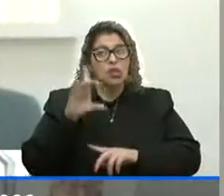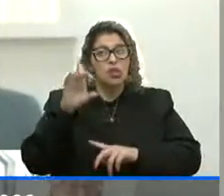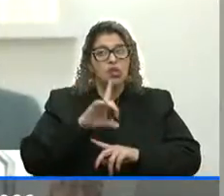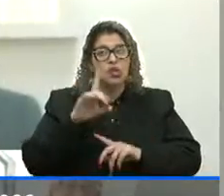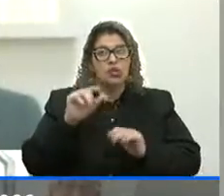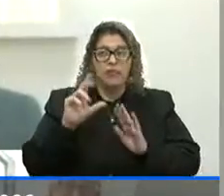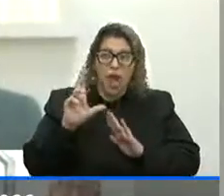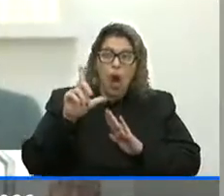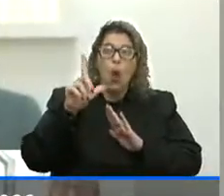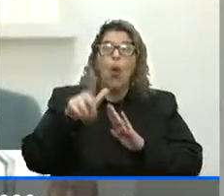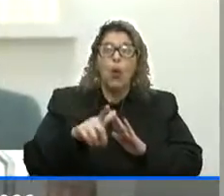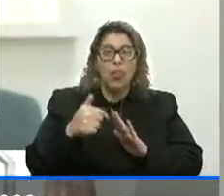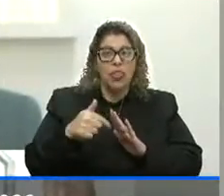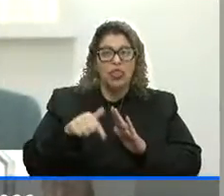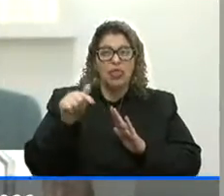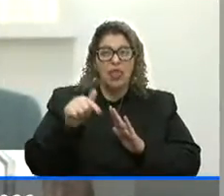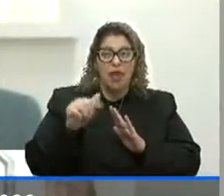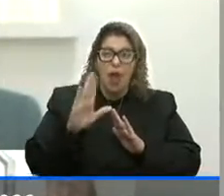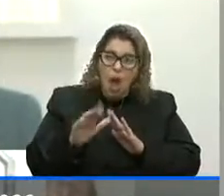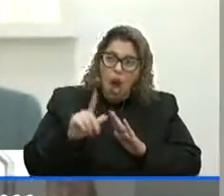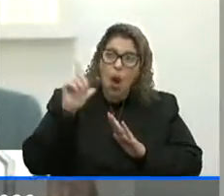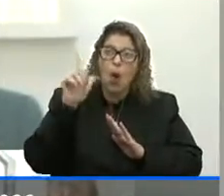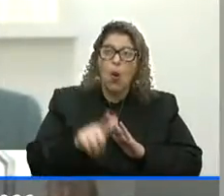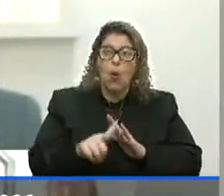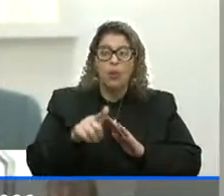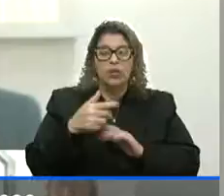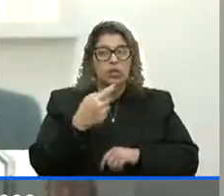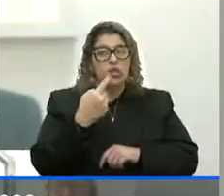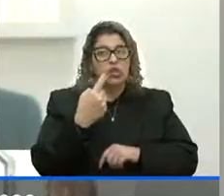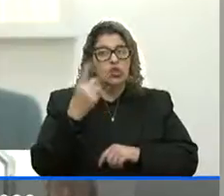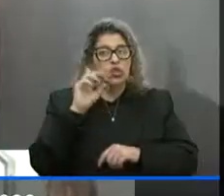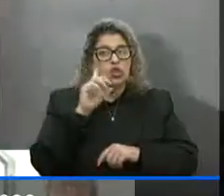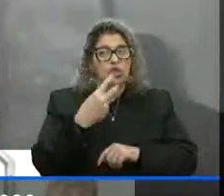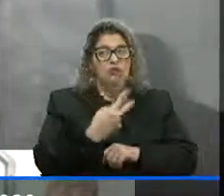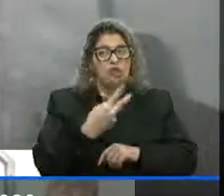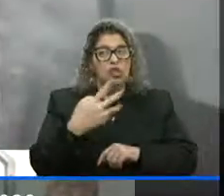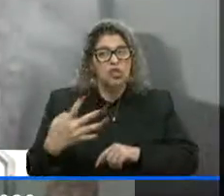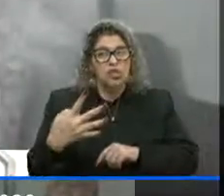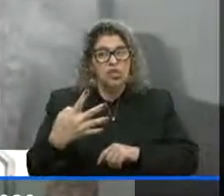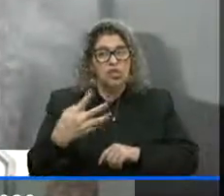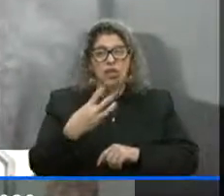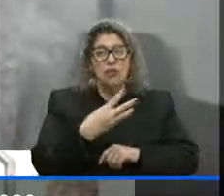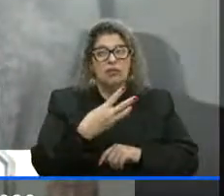outra quarta-feira, Tá bom. Dia 23. 23. 23.